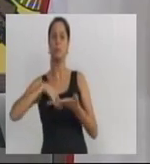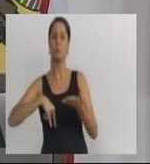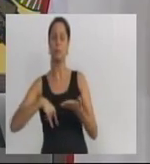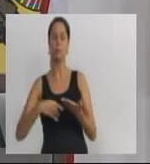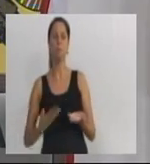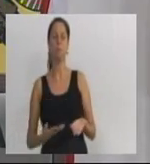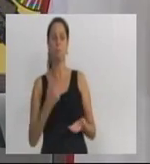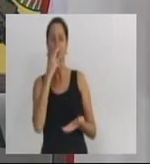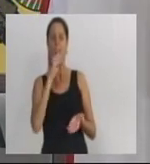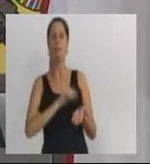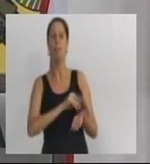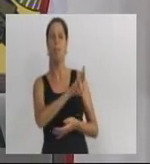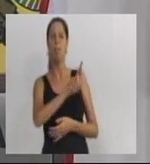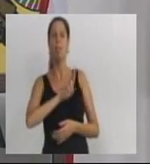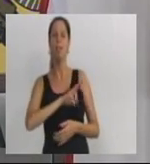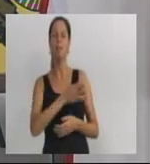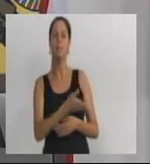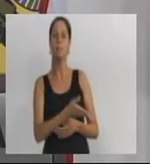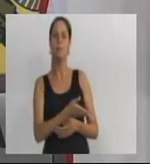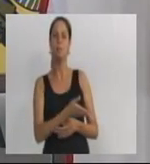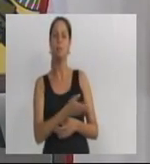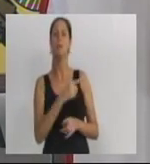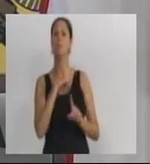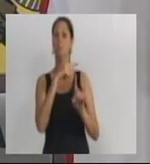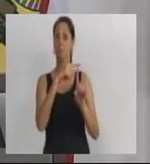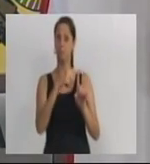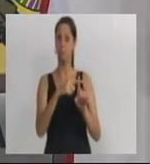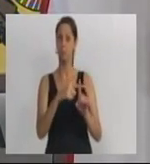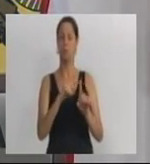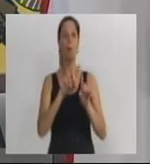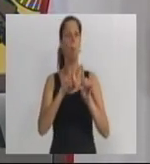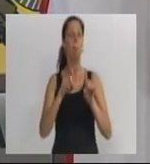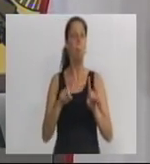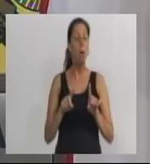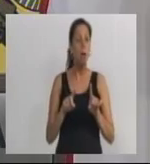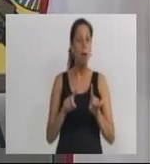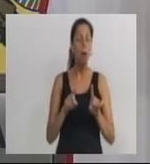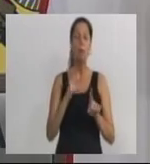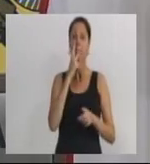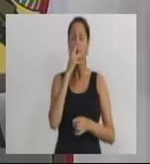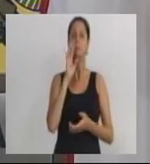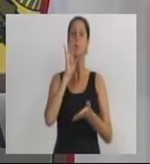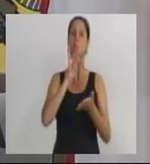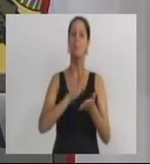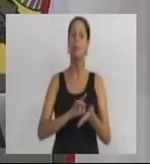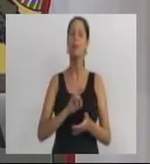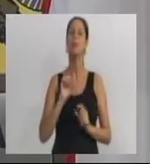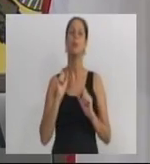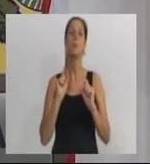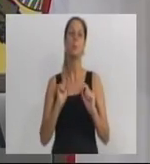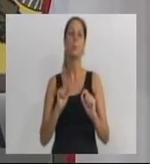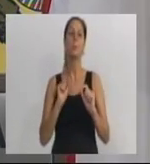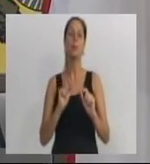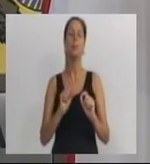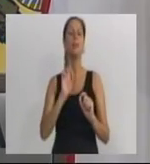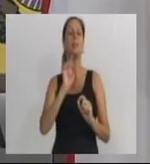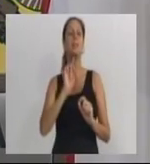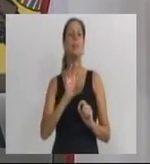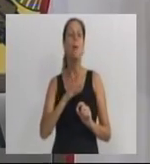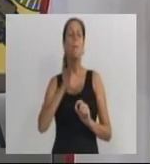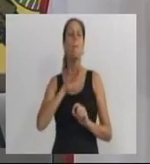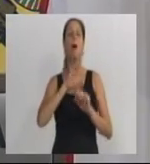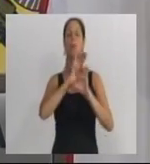positiva. E o que eu tenho visto? Não passou ou não passa muito de uma ação de programa,